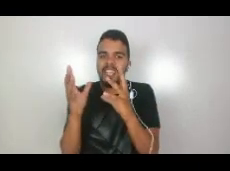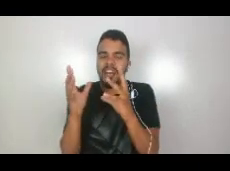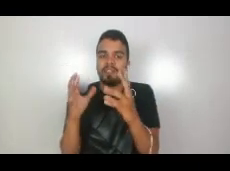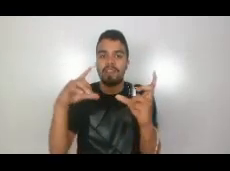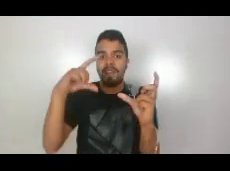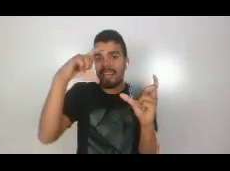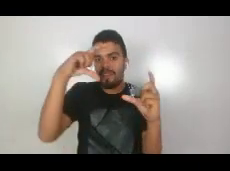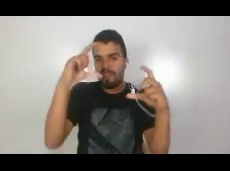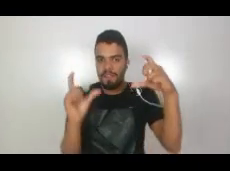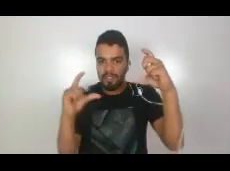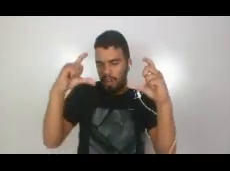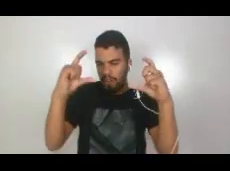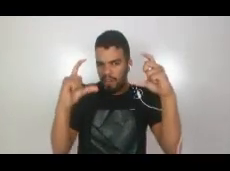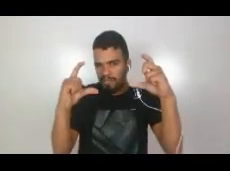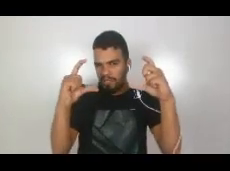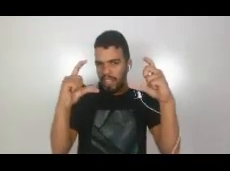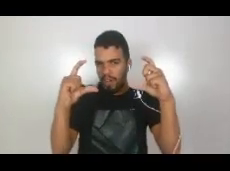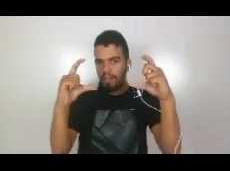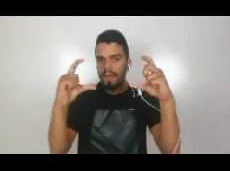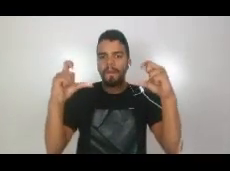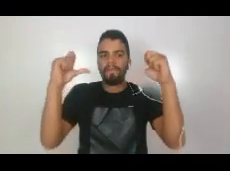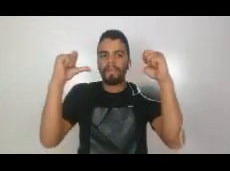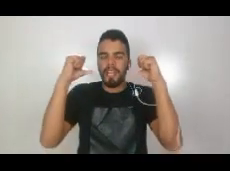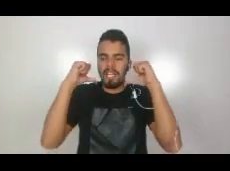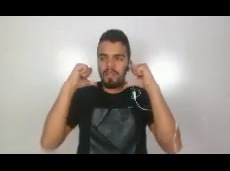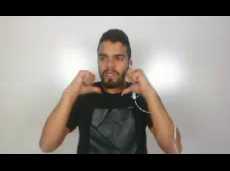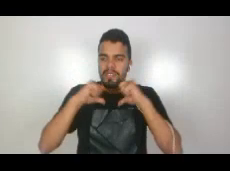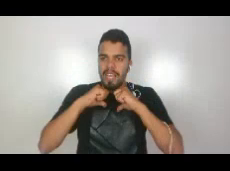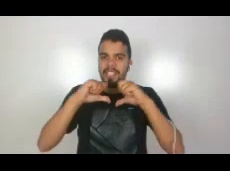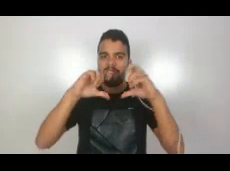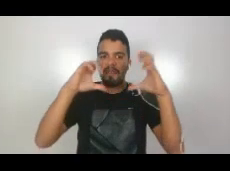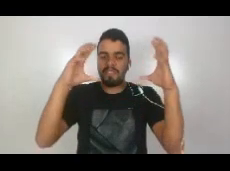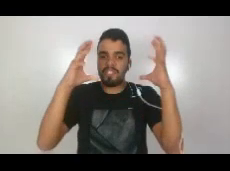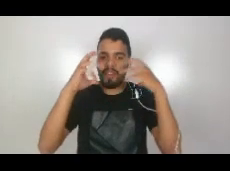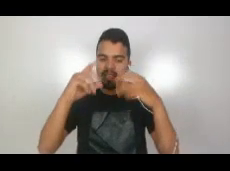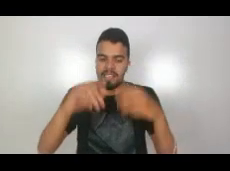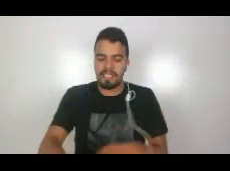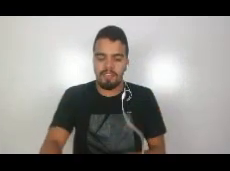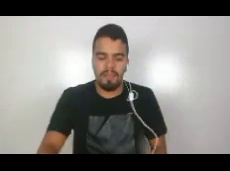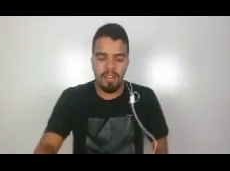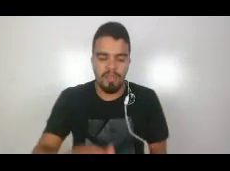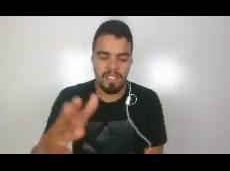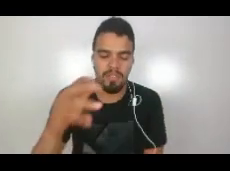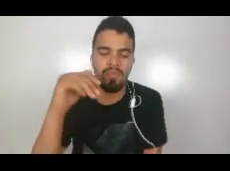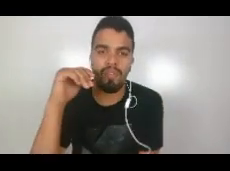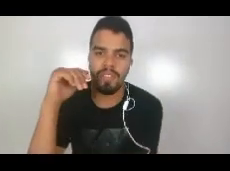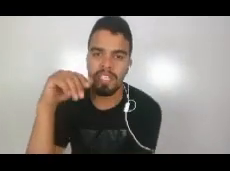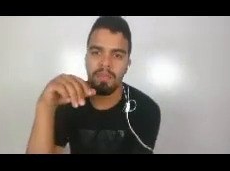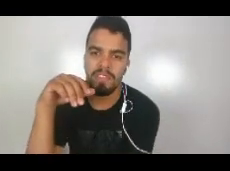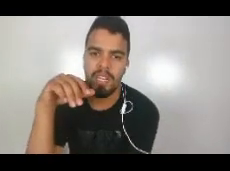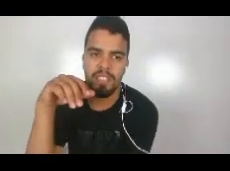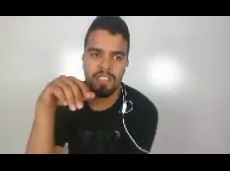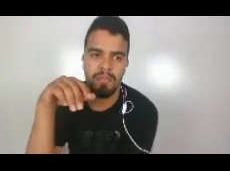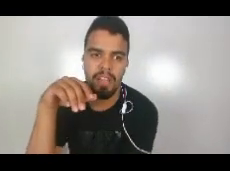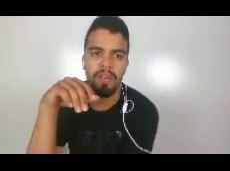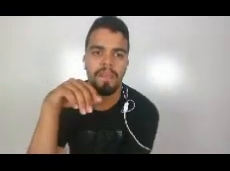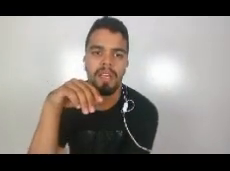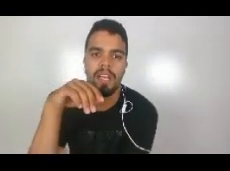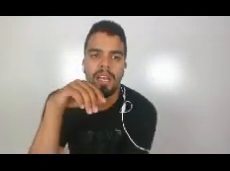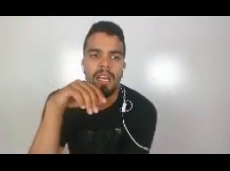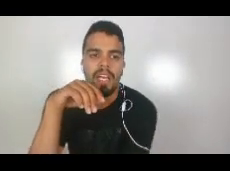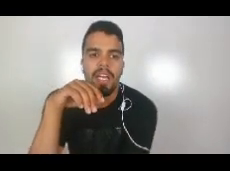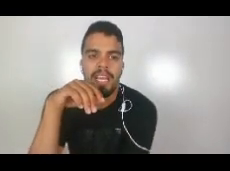algum sinal, então ele gravando o vídeo na horizontal, ele consegue ter uma visualização melhor. Você, tutor, consegue ter uma visualização